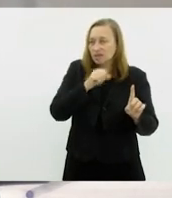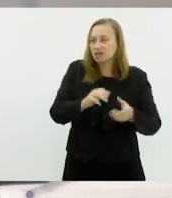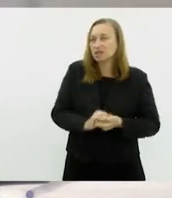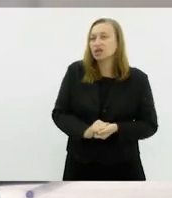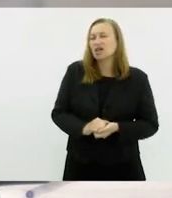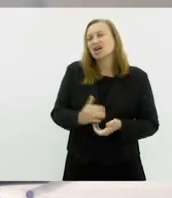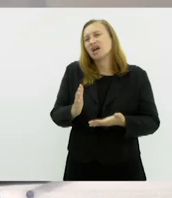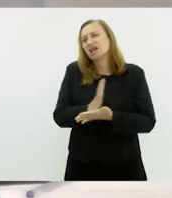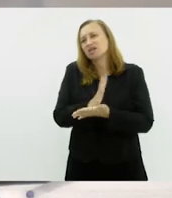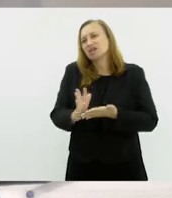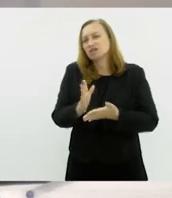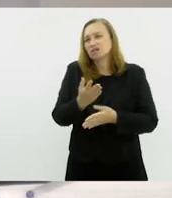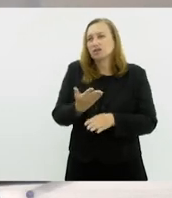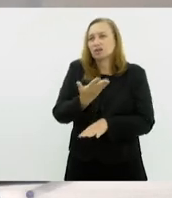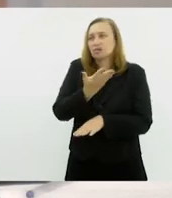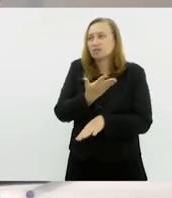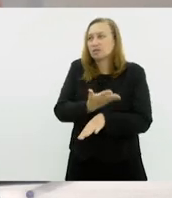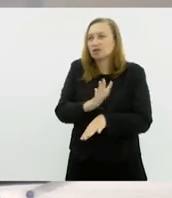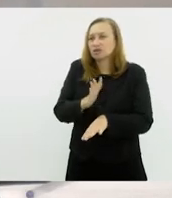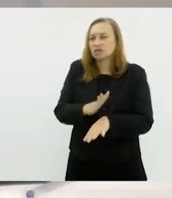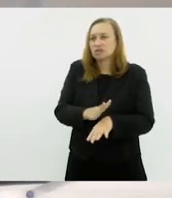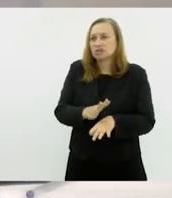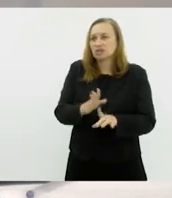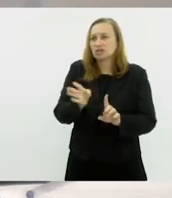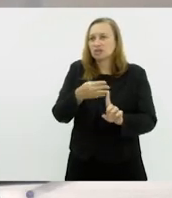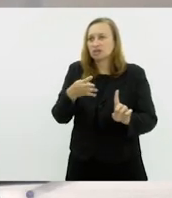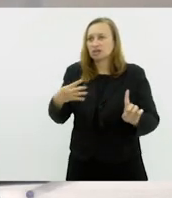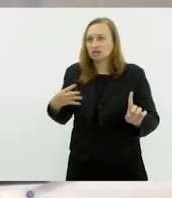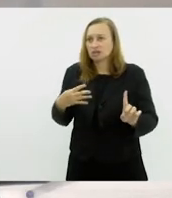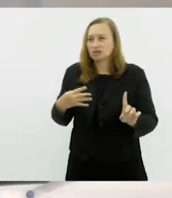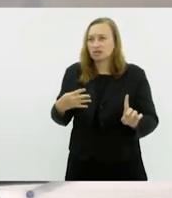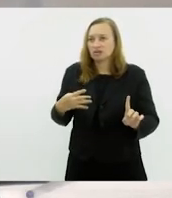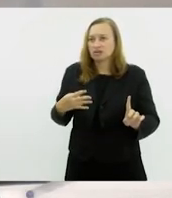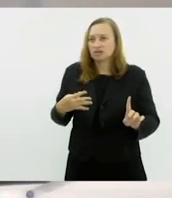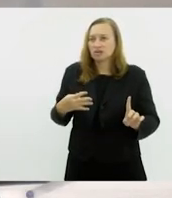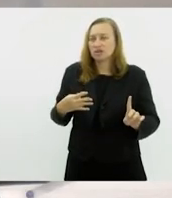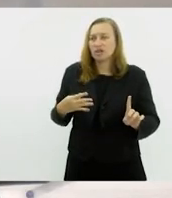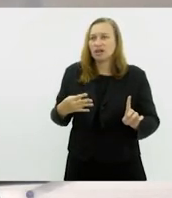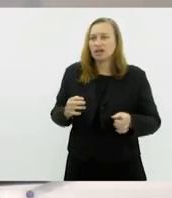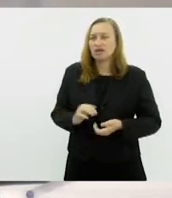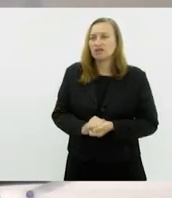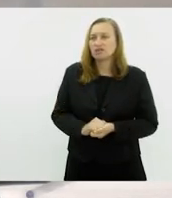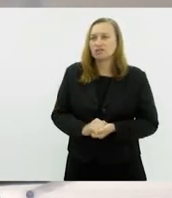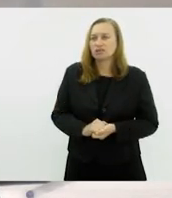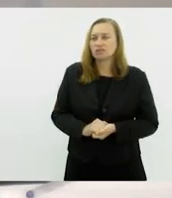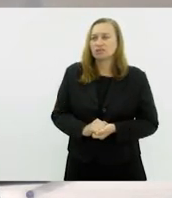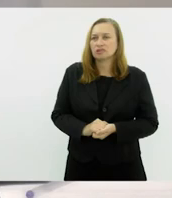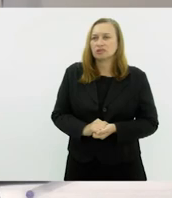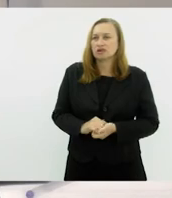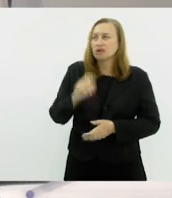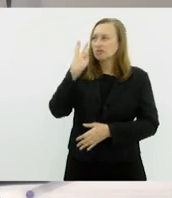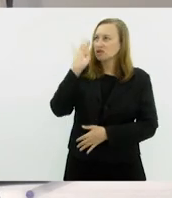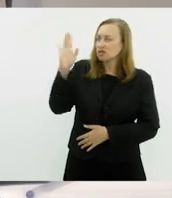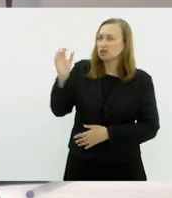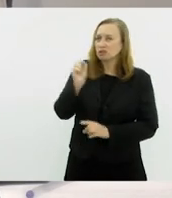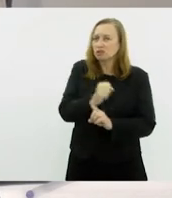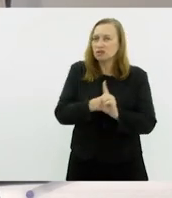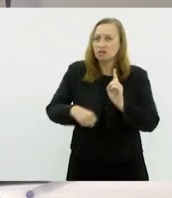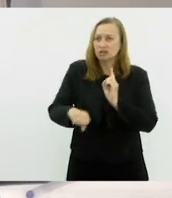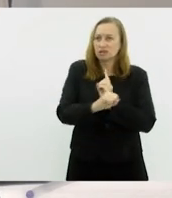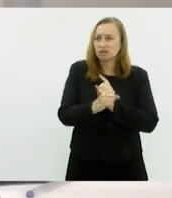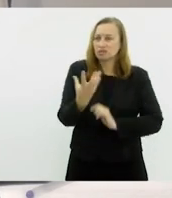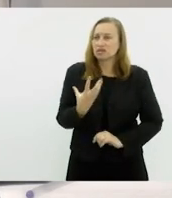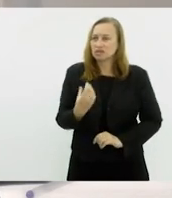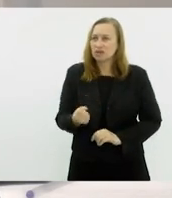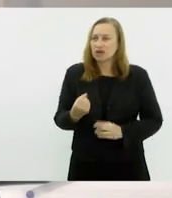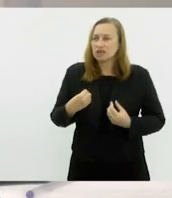LGBT começa em casa muitas vezes ele é expulso por essa razão aí como é que ele vai imaginar que a sociedade vai aceitá-lo